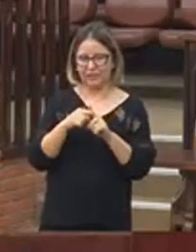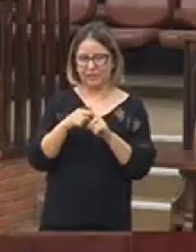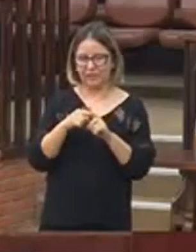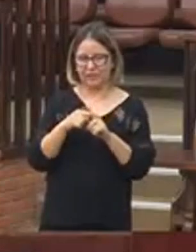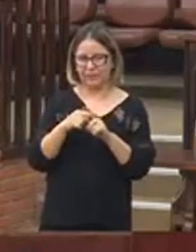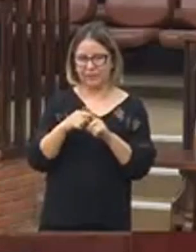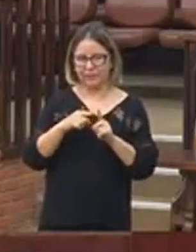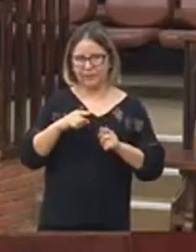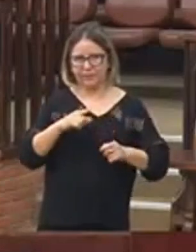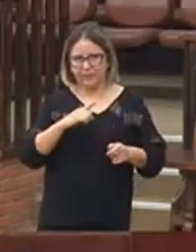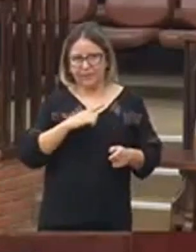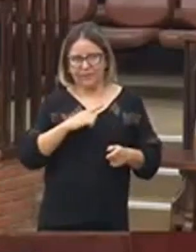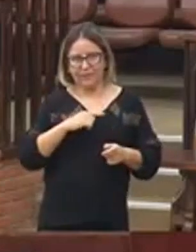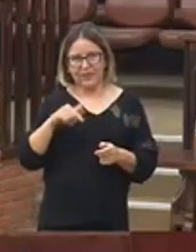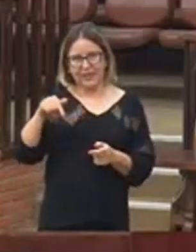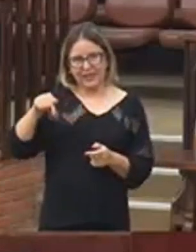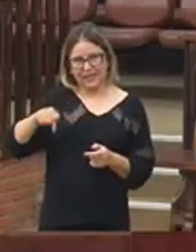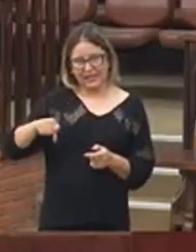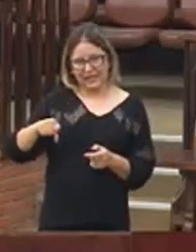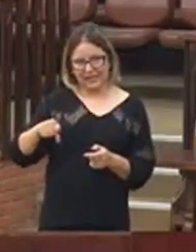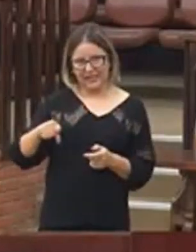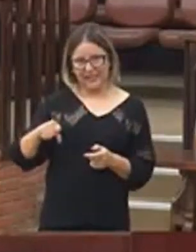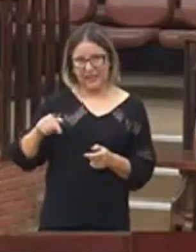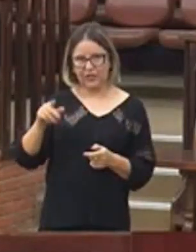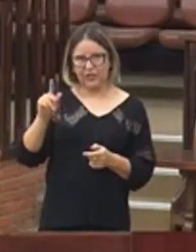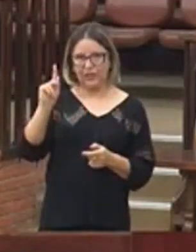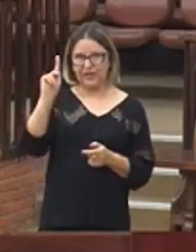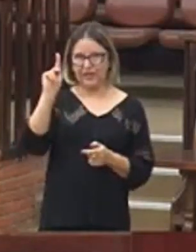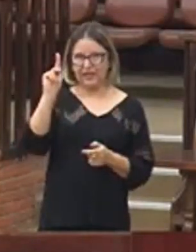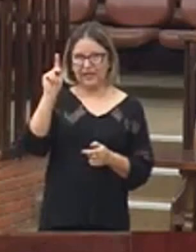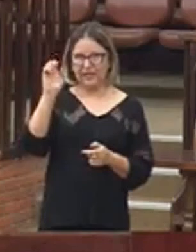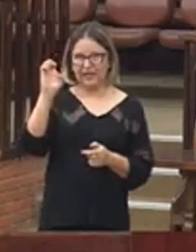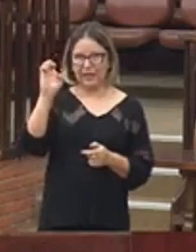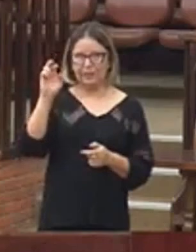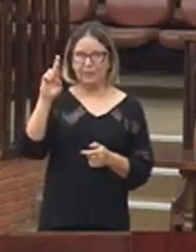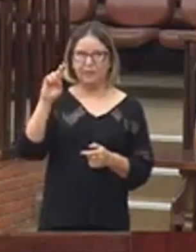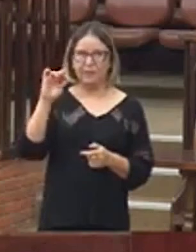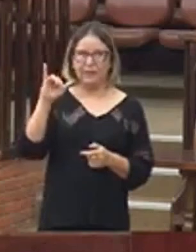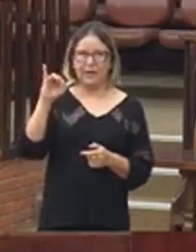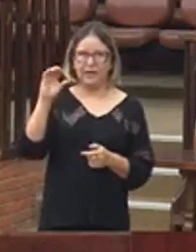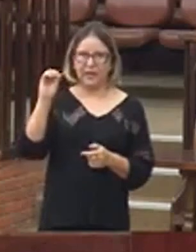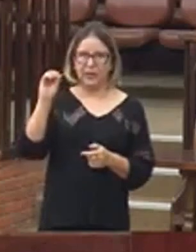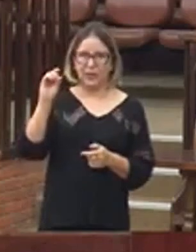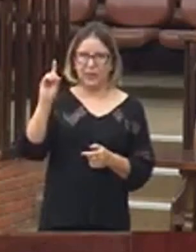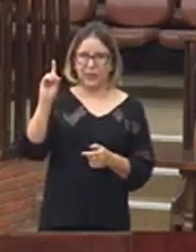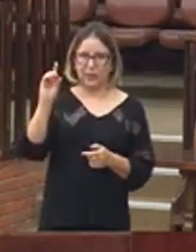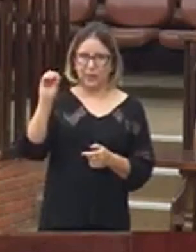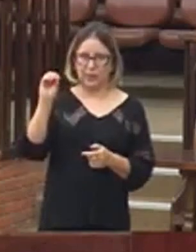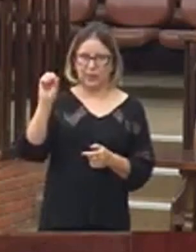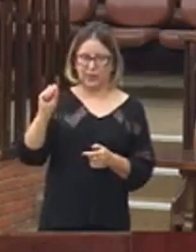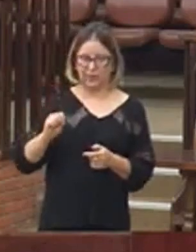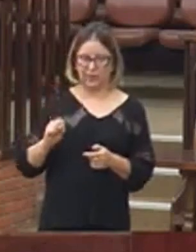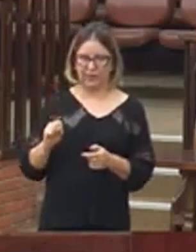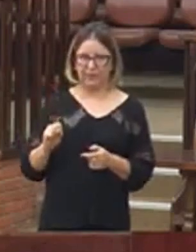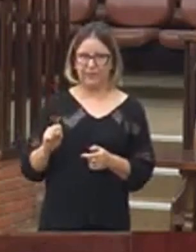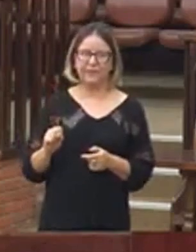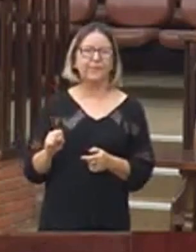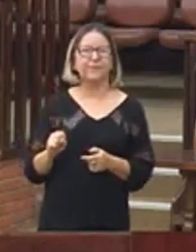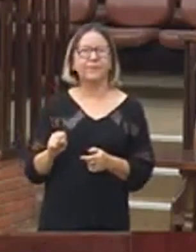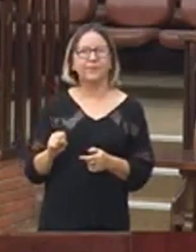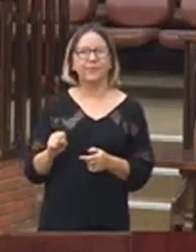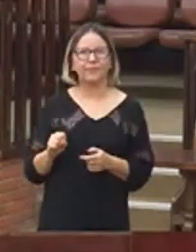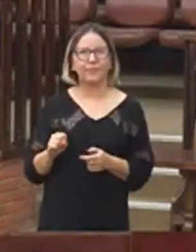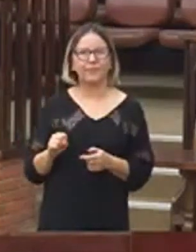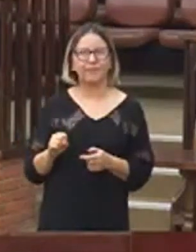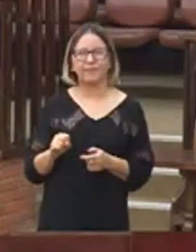7 períodos, desde a igreja nascente até, que é Éfeso, até Laodiceia, que para mim